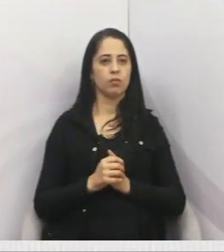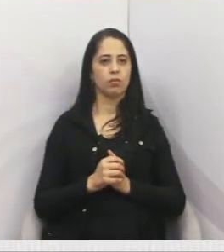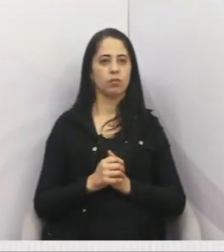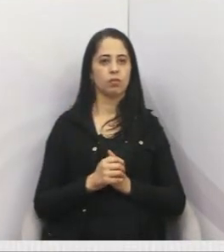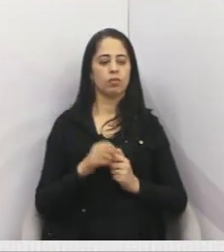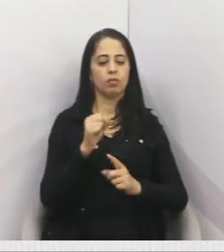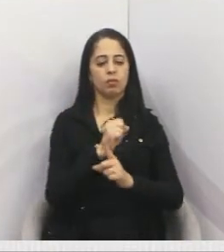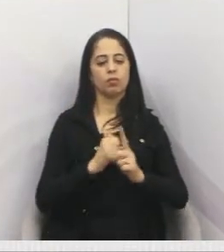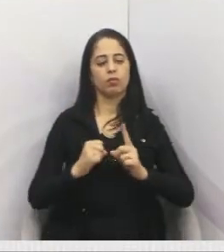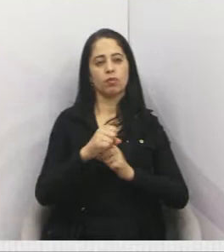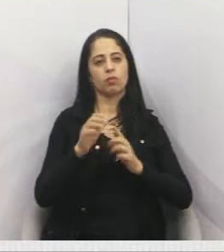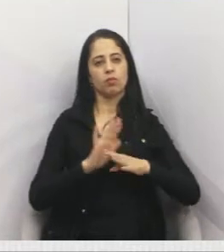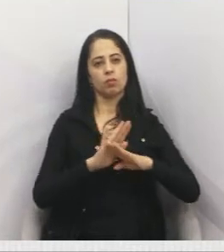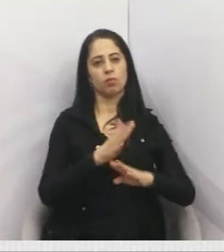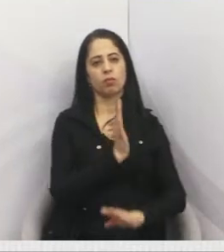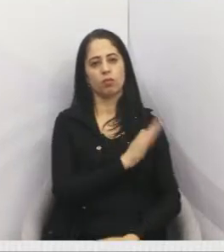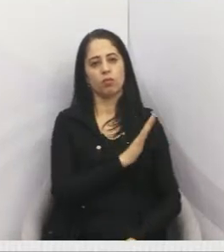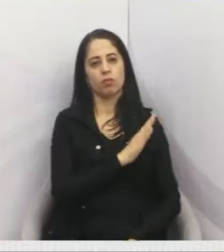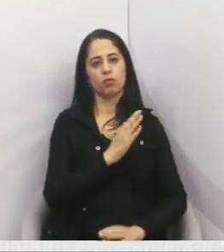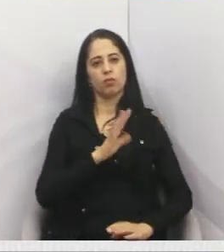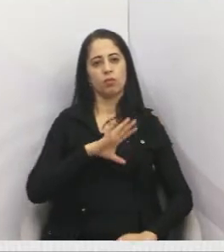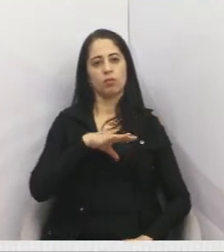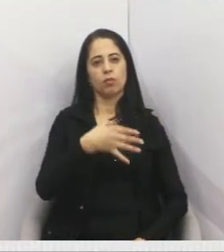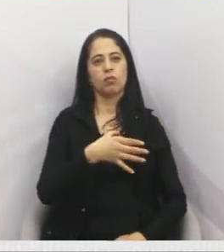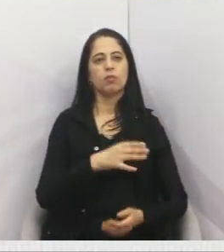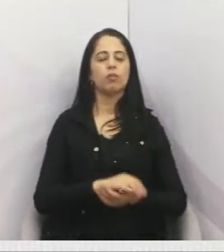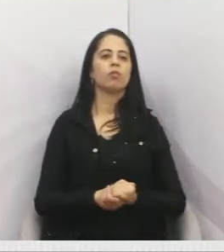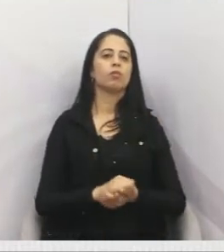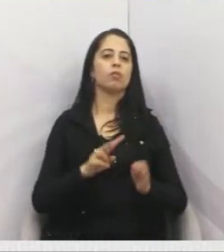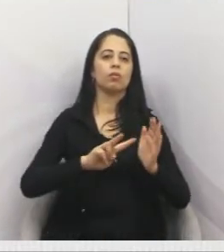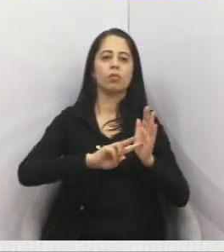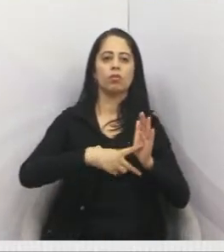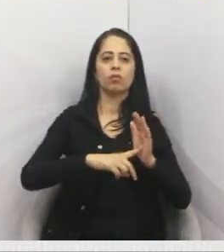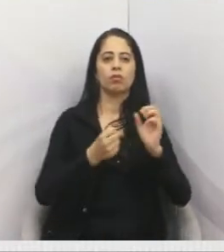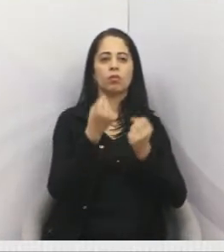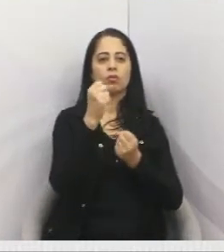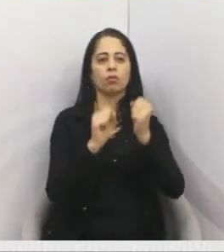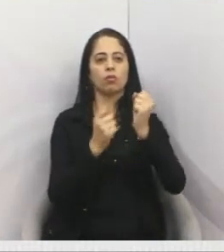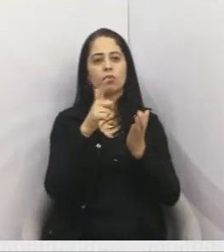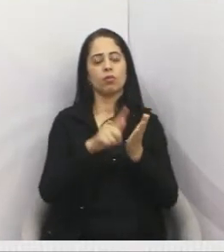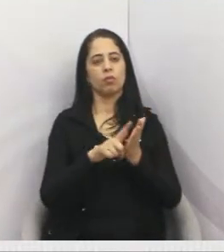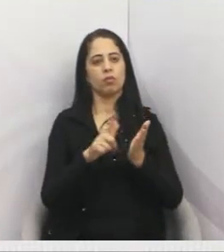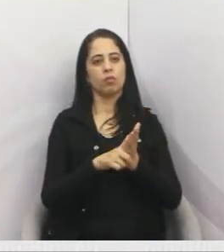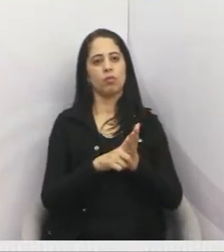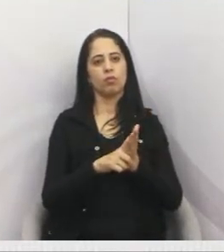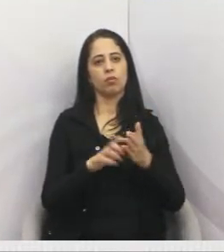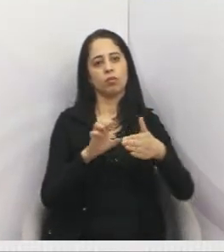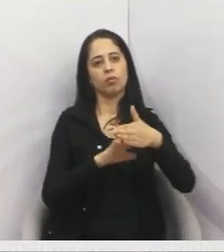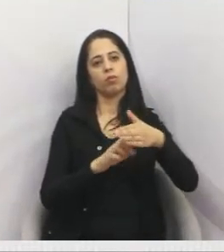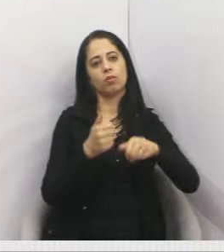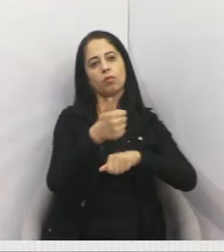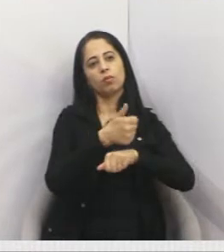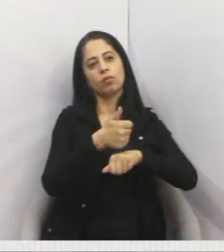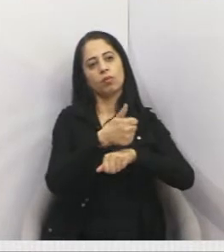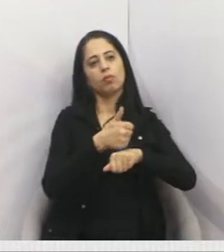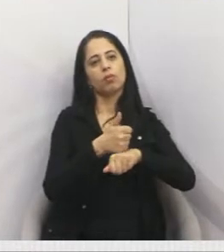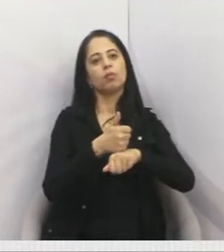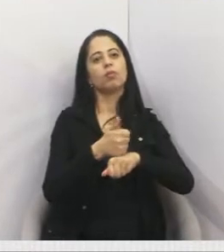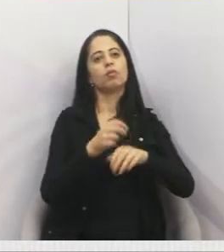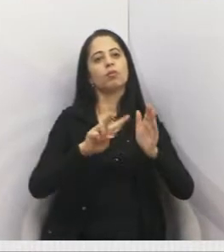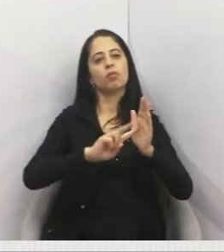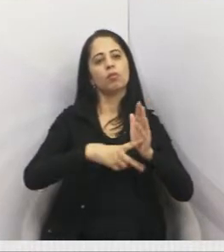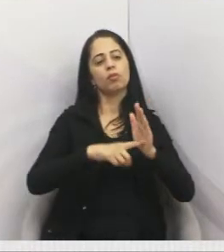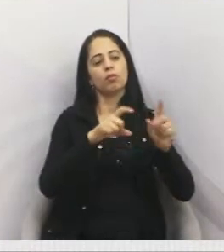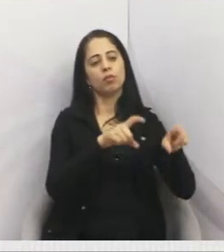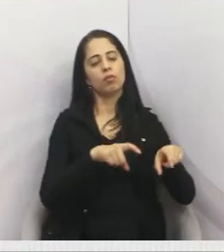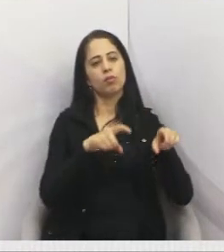Movimentos populares, Coração Valente, entidade de classe, Sindicato dos Papeleiros, empresas ou entidades profissionais, Sindicato